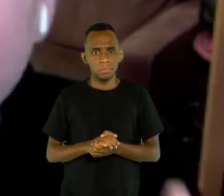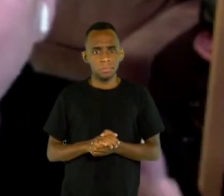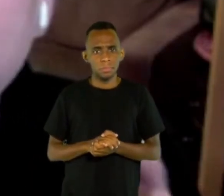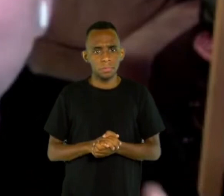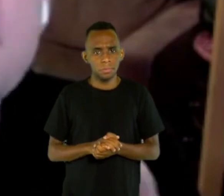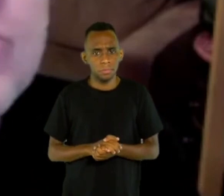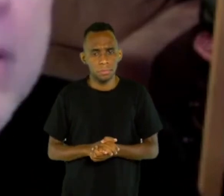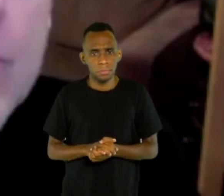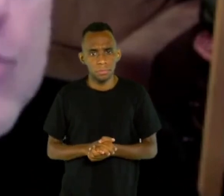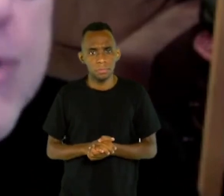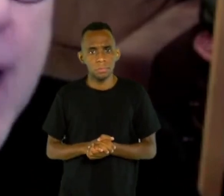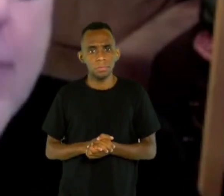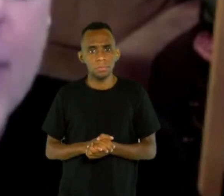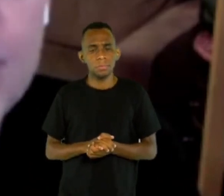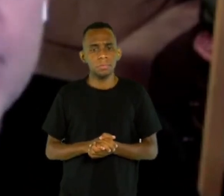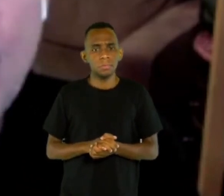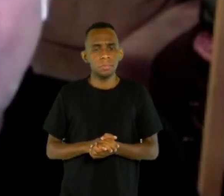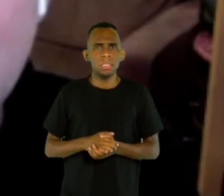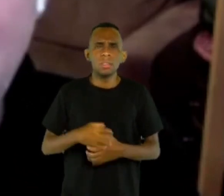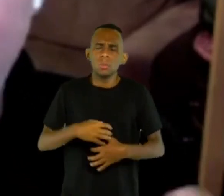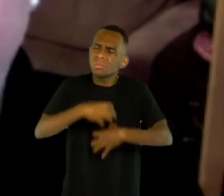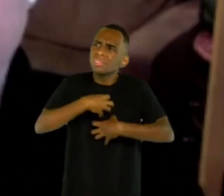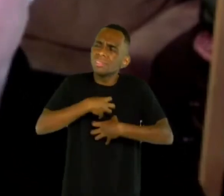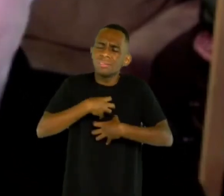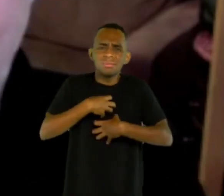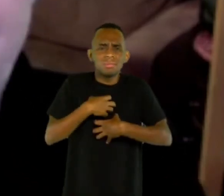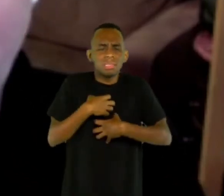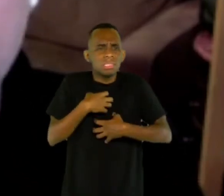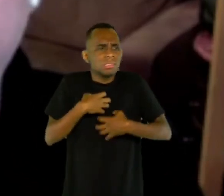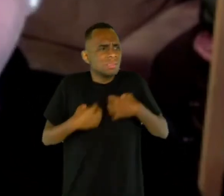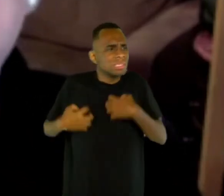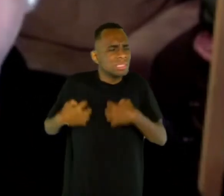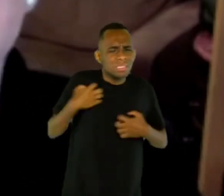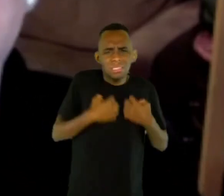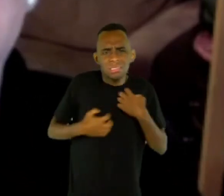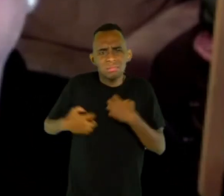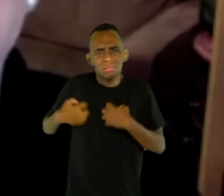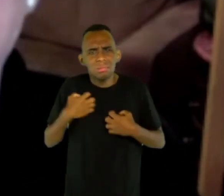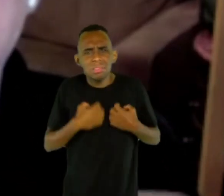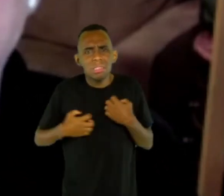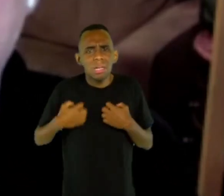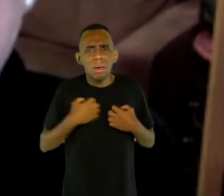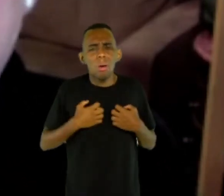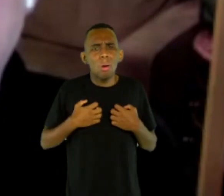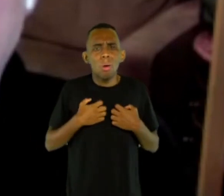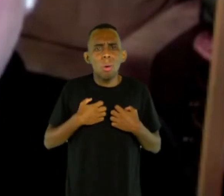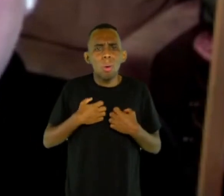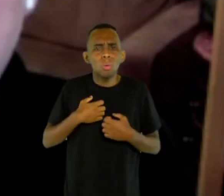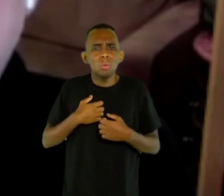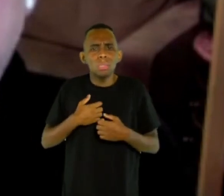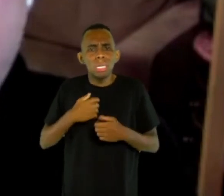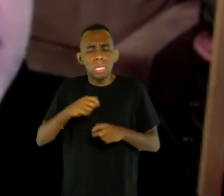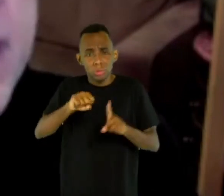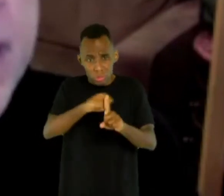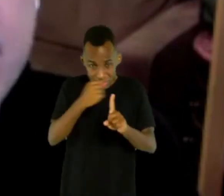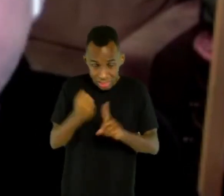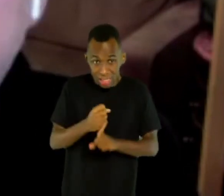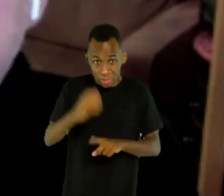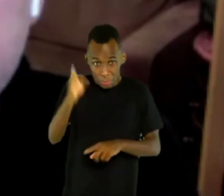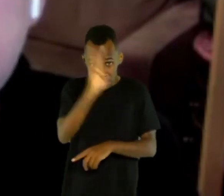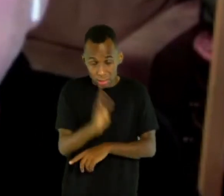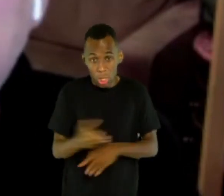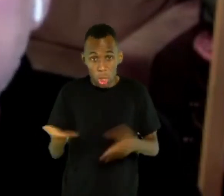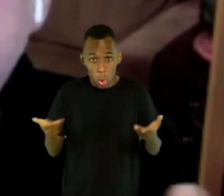isso é uma das coisas que começou a me angustiar. Eu olhava o grau de tensão que a gente tem na sociedade brasileira hoje